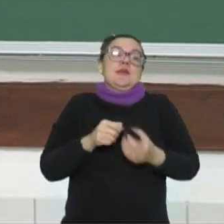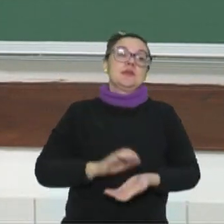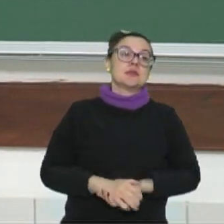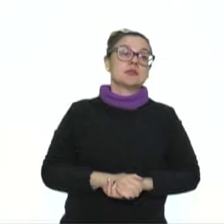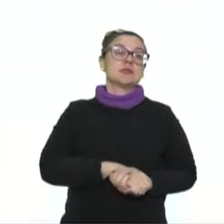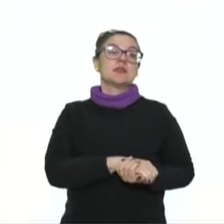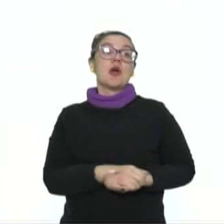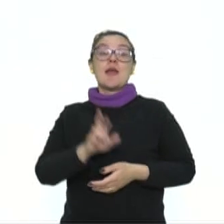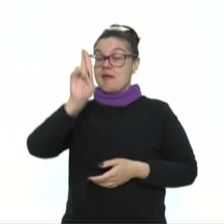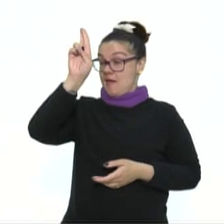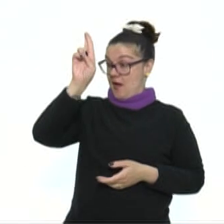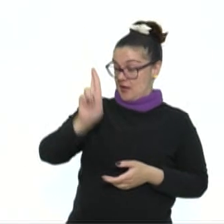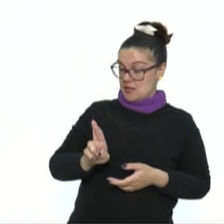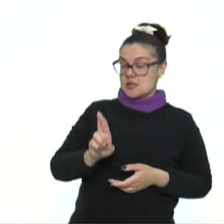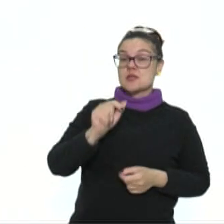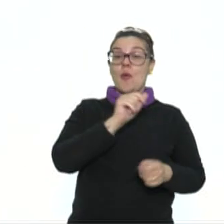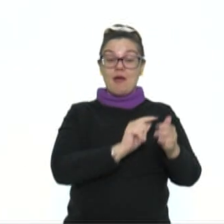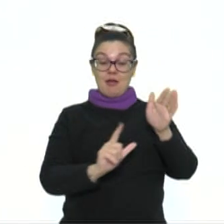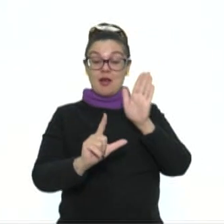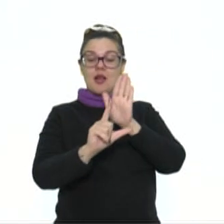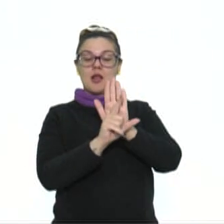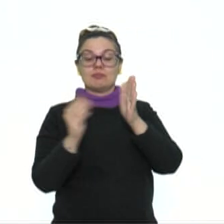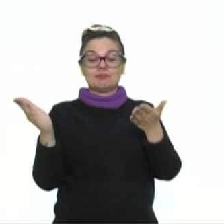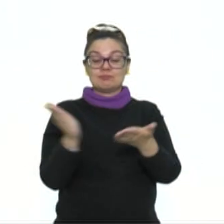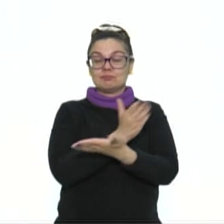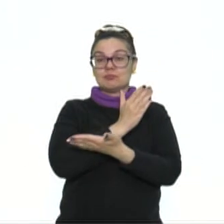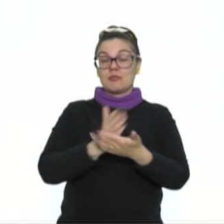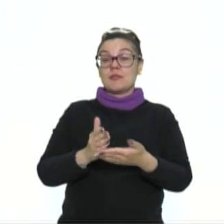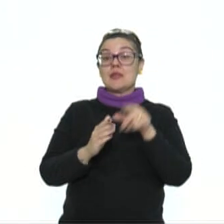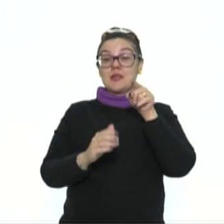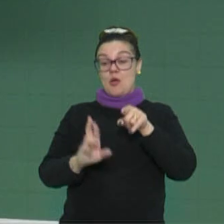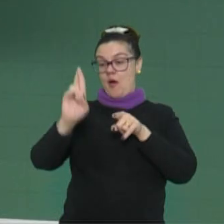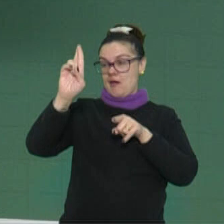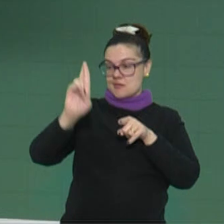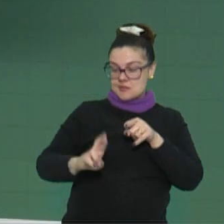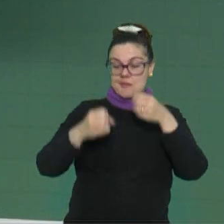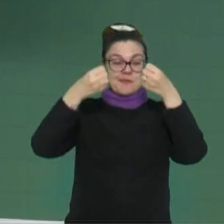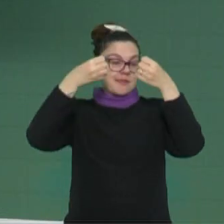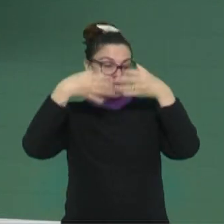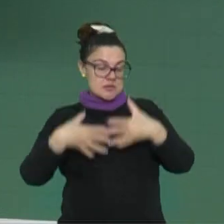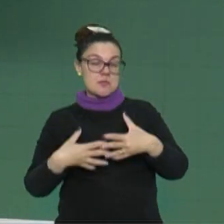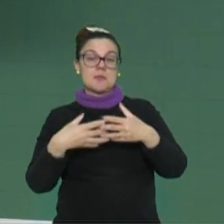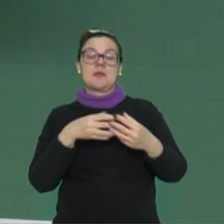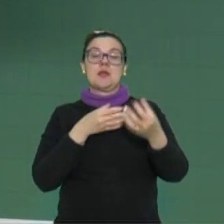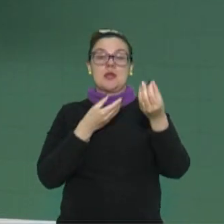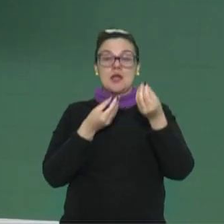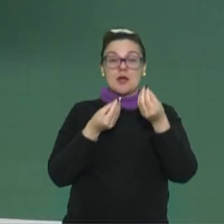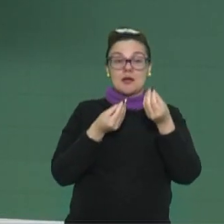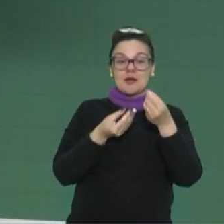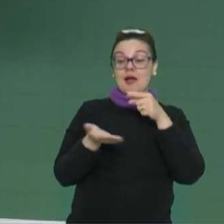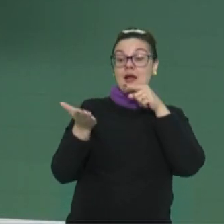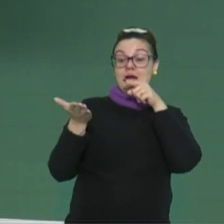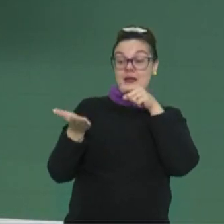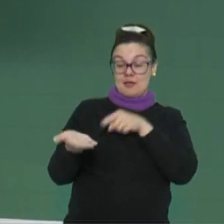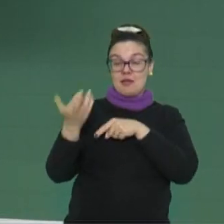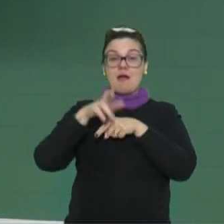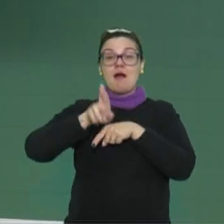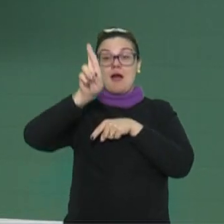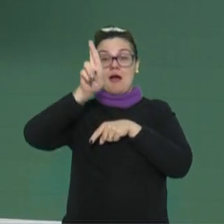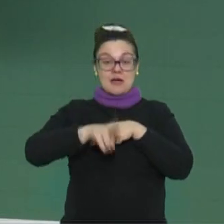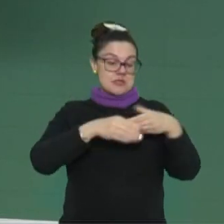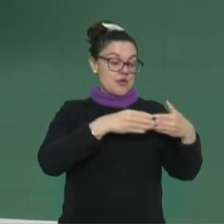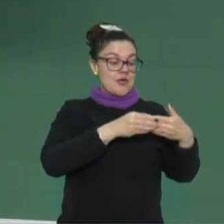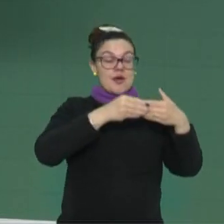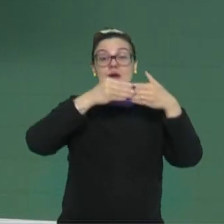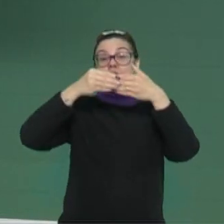coisa, a razão é legisladora, ou seja, ela diz o certo e o errado, é a razão que vai dizer. É ela que vai te orientar